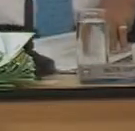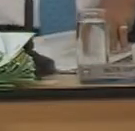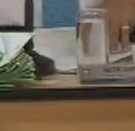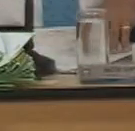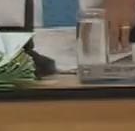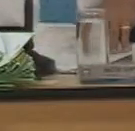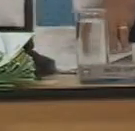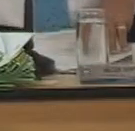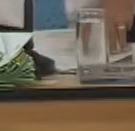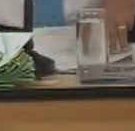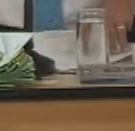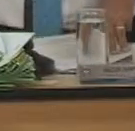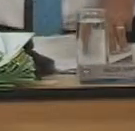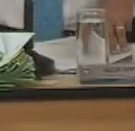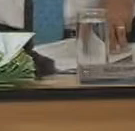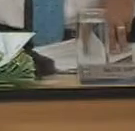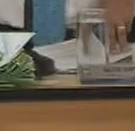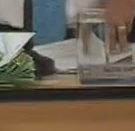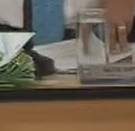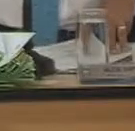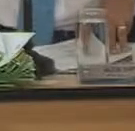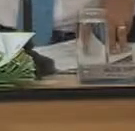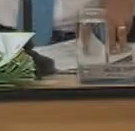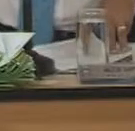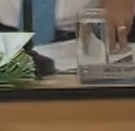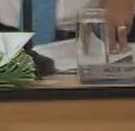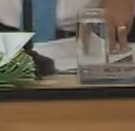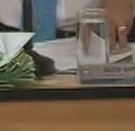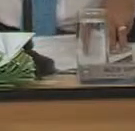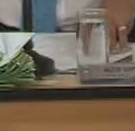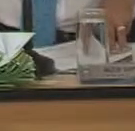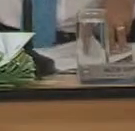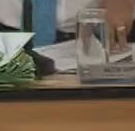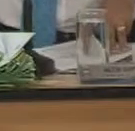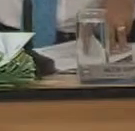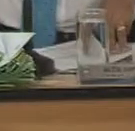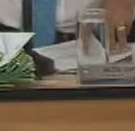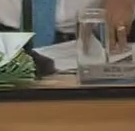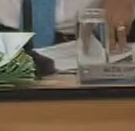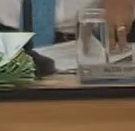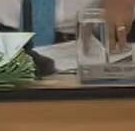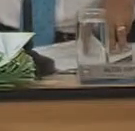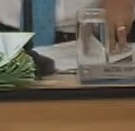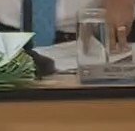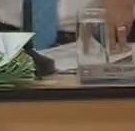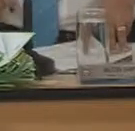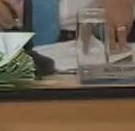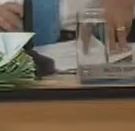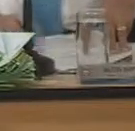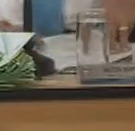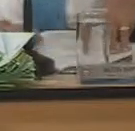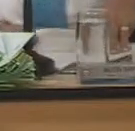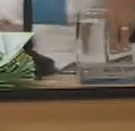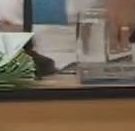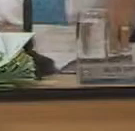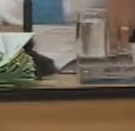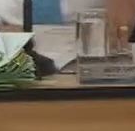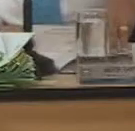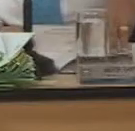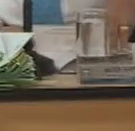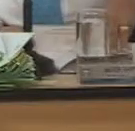esclarecimento de alguns vereadores e também dos munícipes que nos ouvem e nos assistem. Permita, pois não.